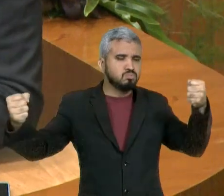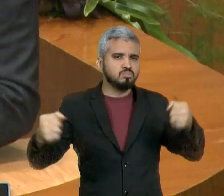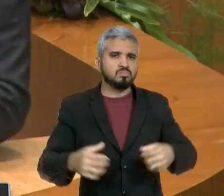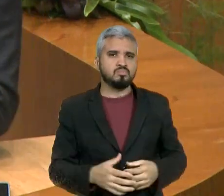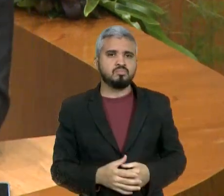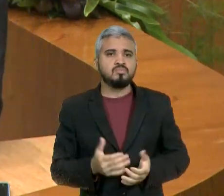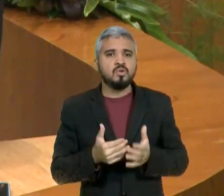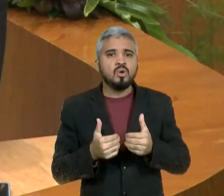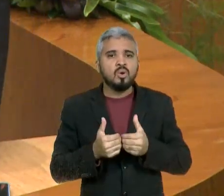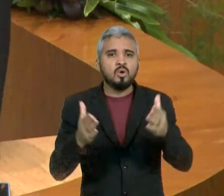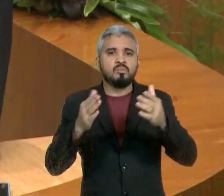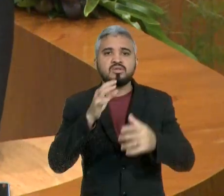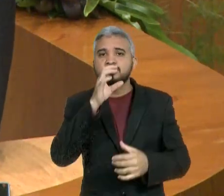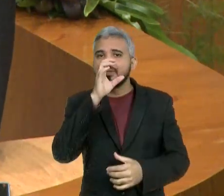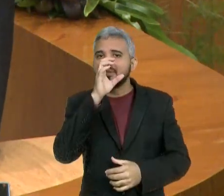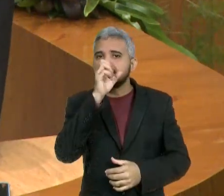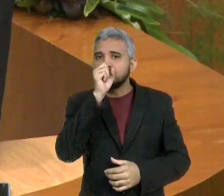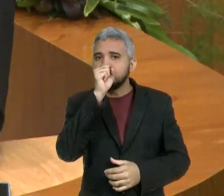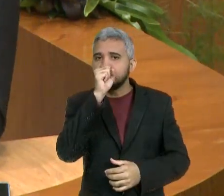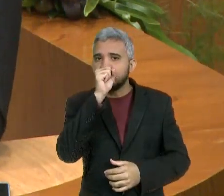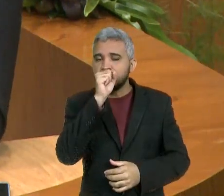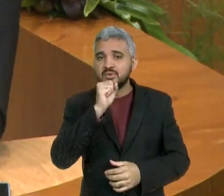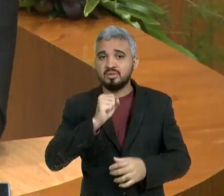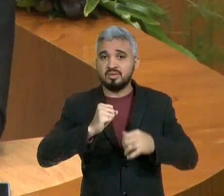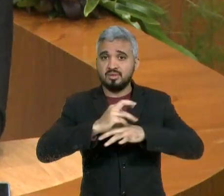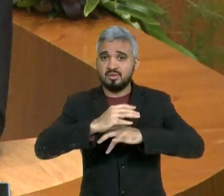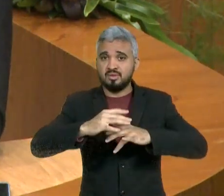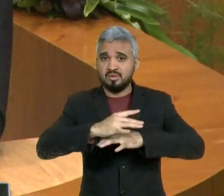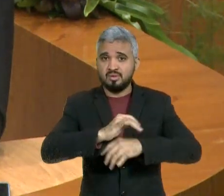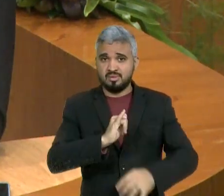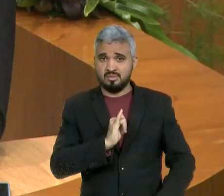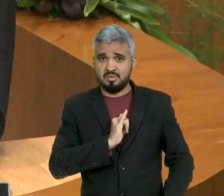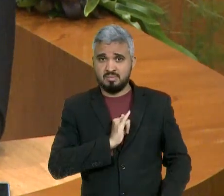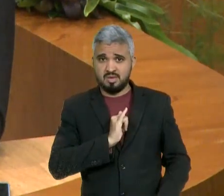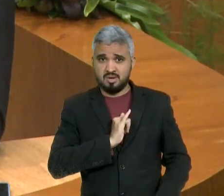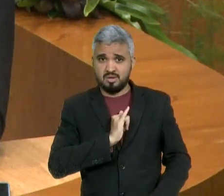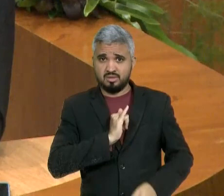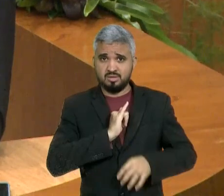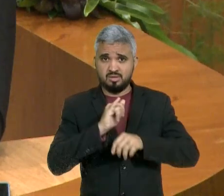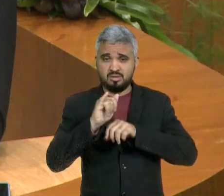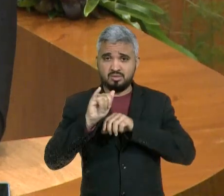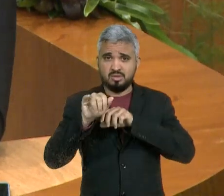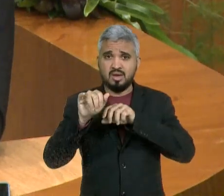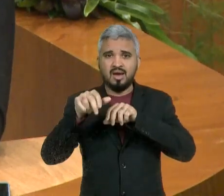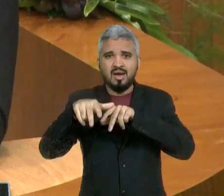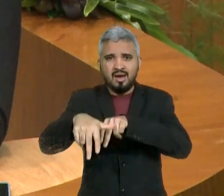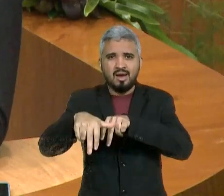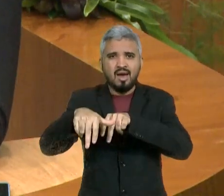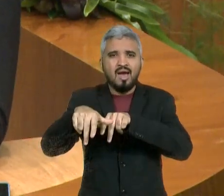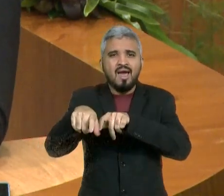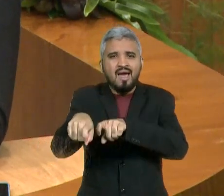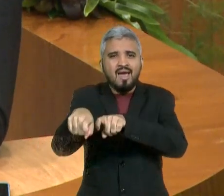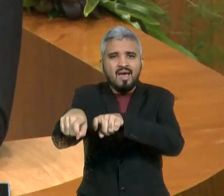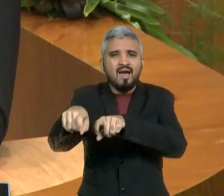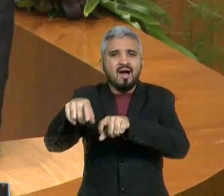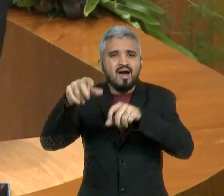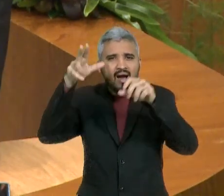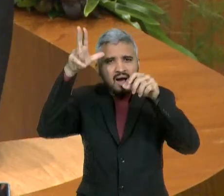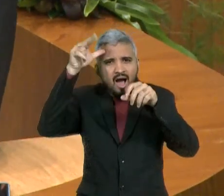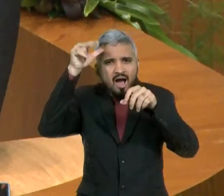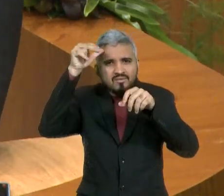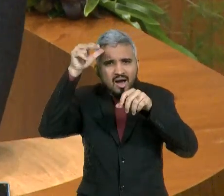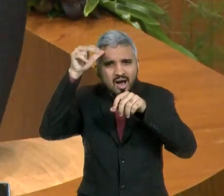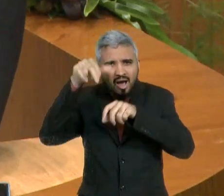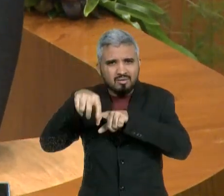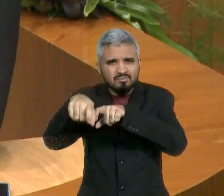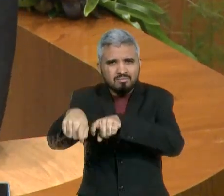com uma grande cavalgada na cidade de Imperatriz, que inclusive já foi a maior do país, e tenta resgatar algo